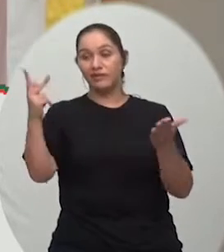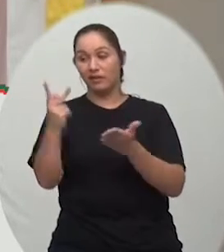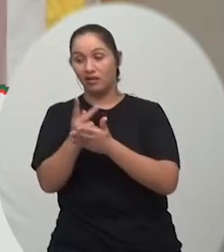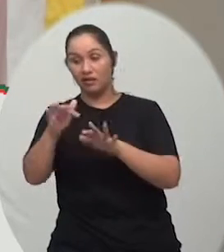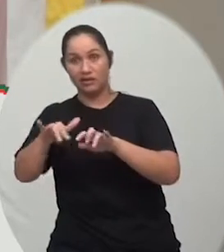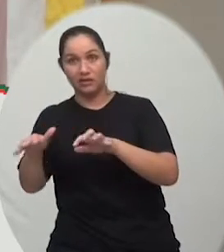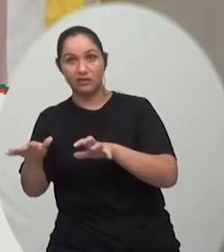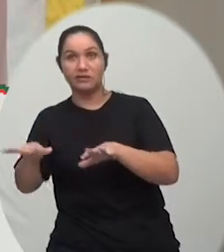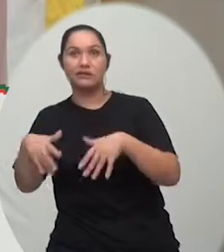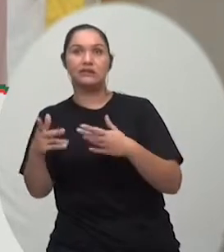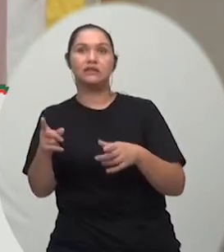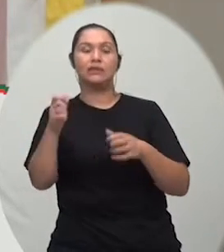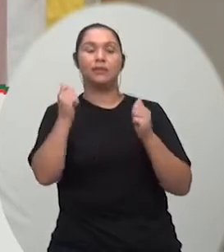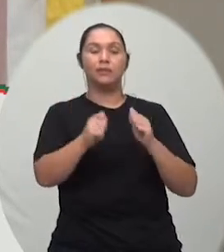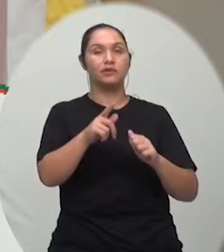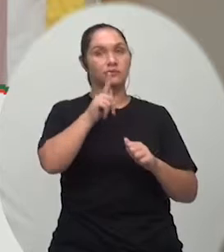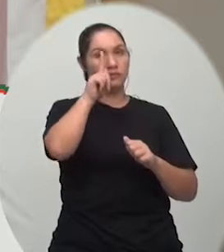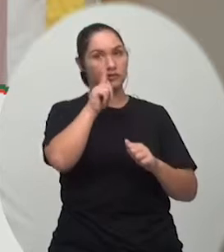prejudicar, inclusive,